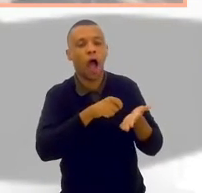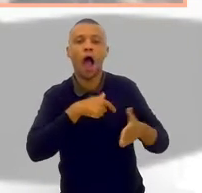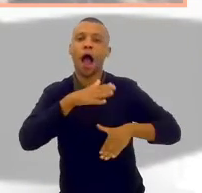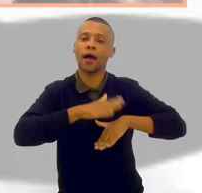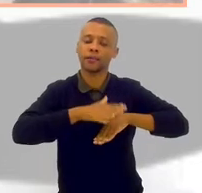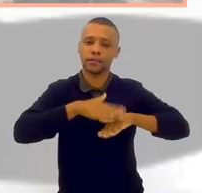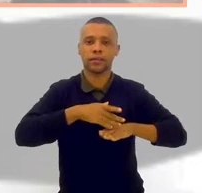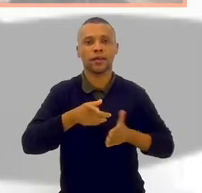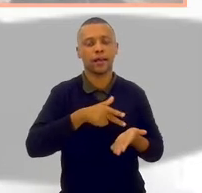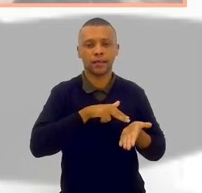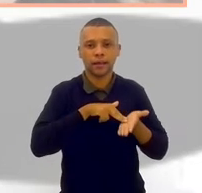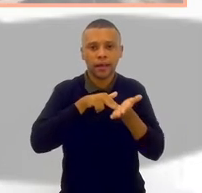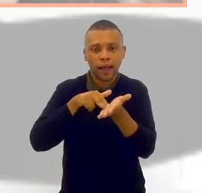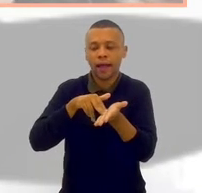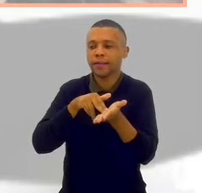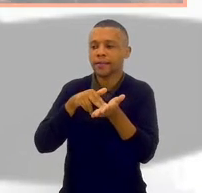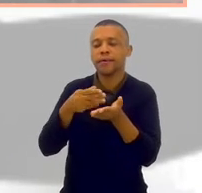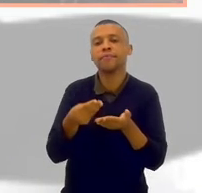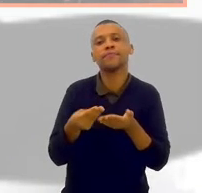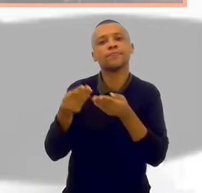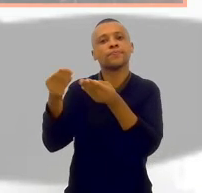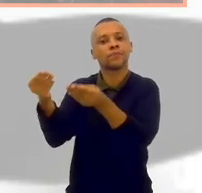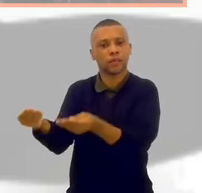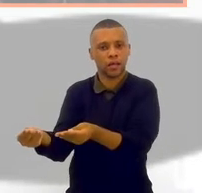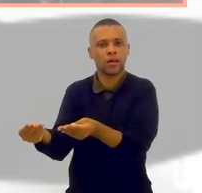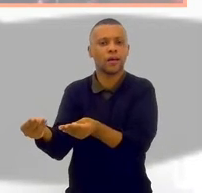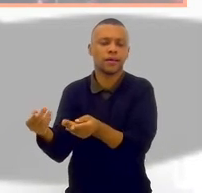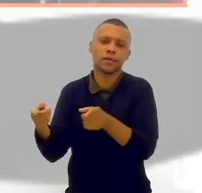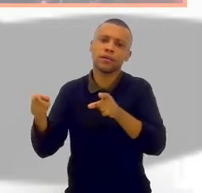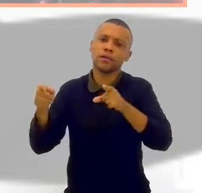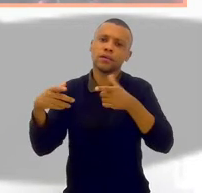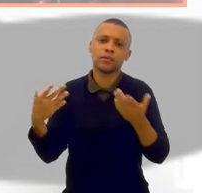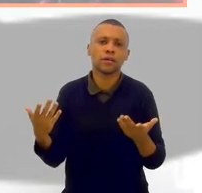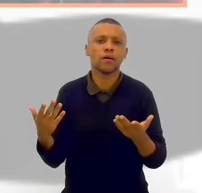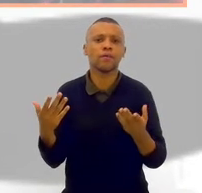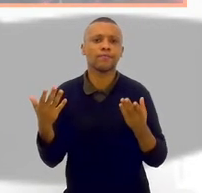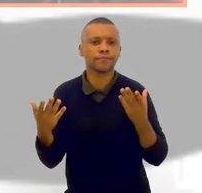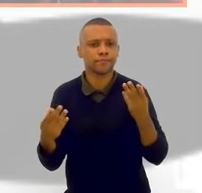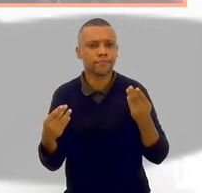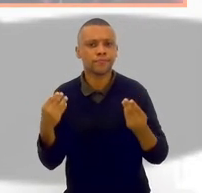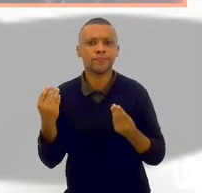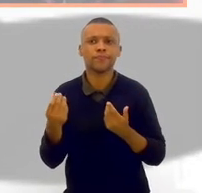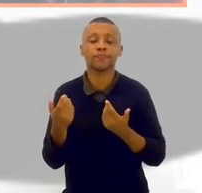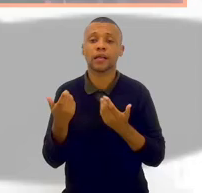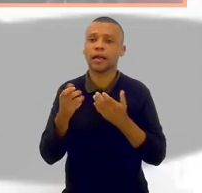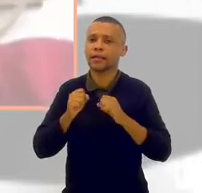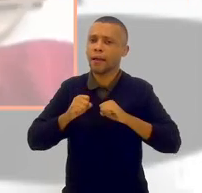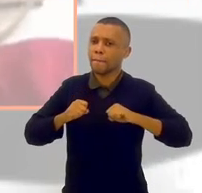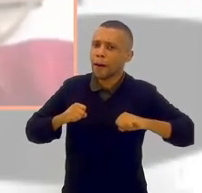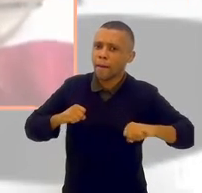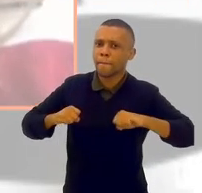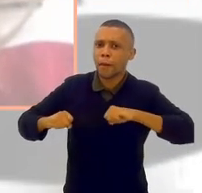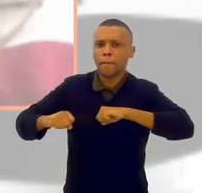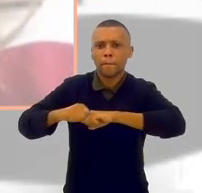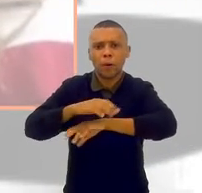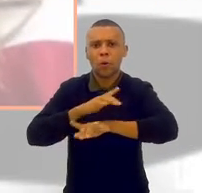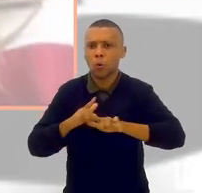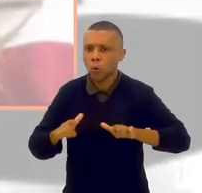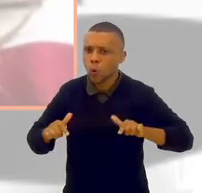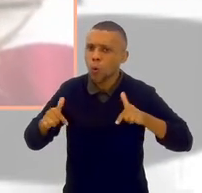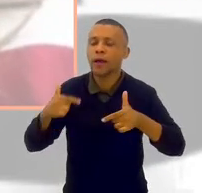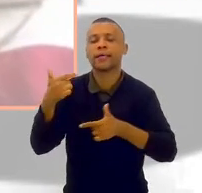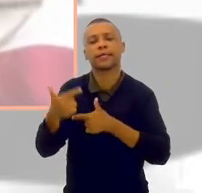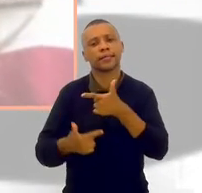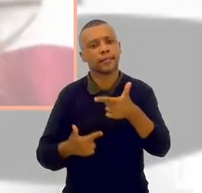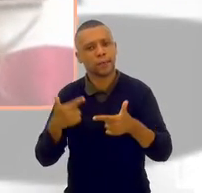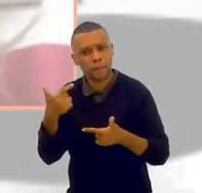junto, assinei e foi entregue, né? E então, assim, esse movimento, esse trabalho, porque